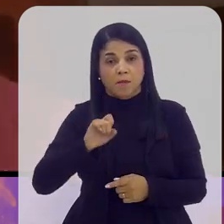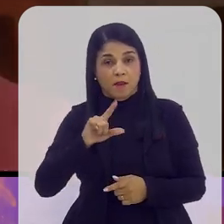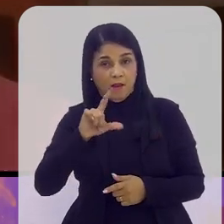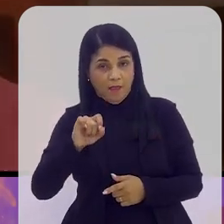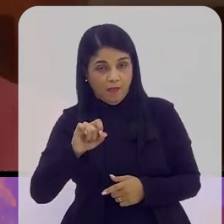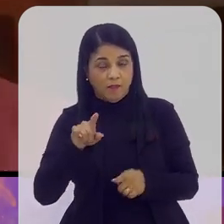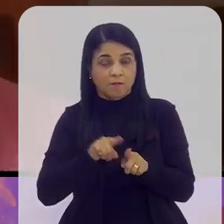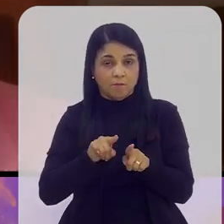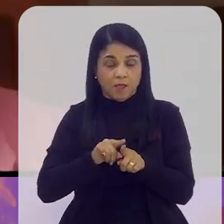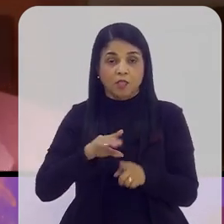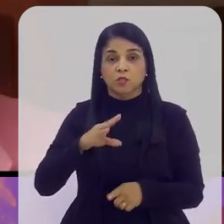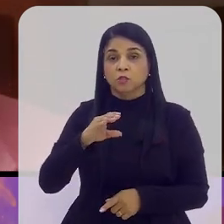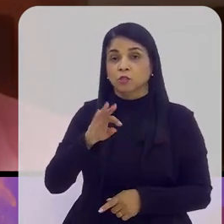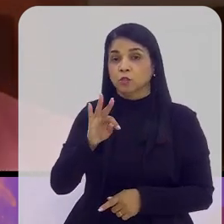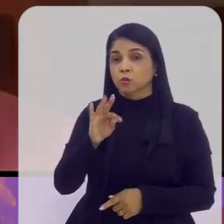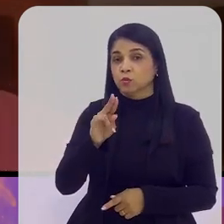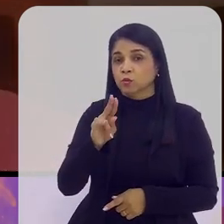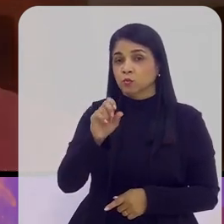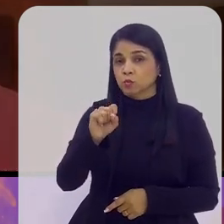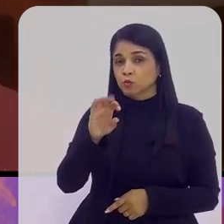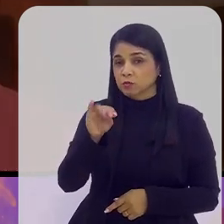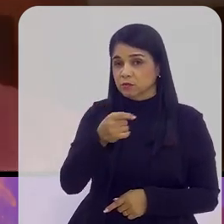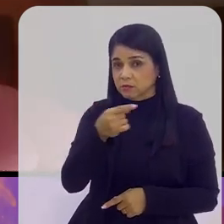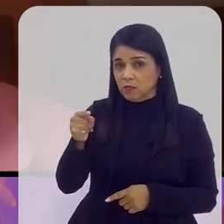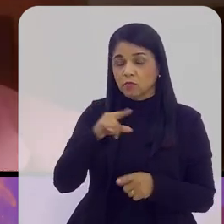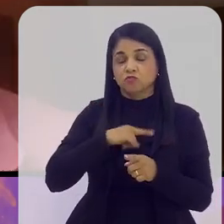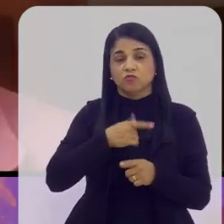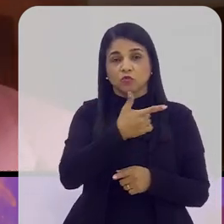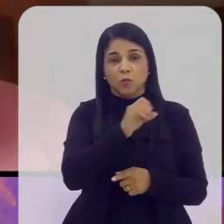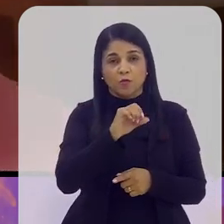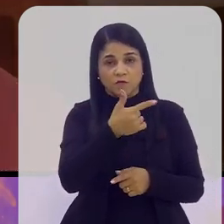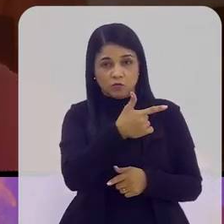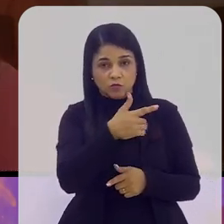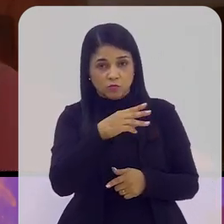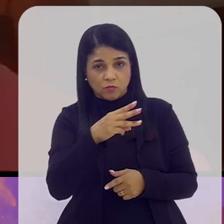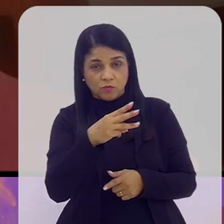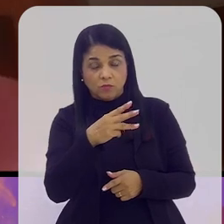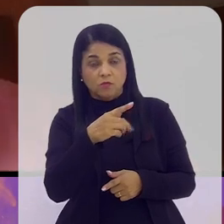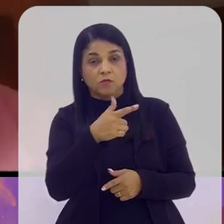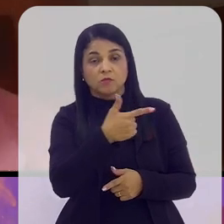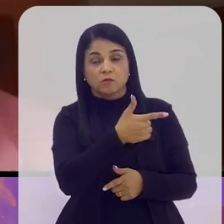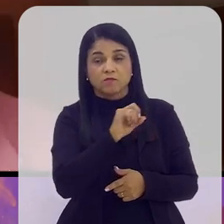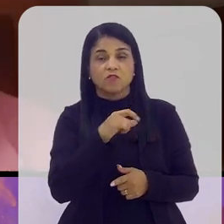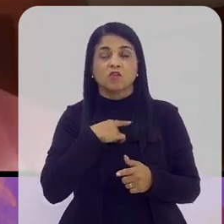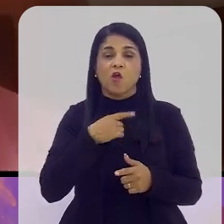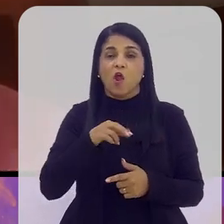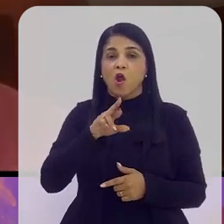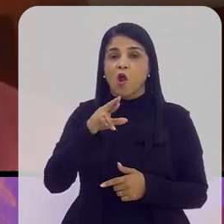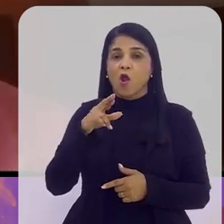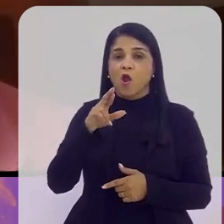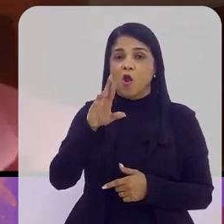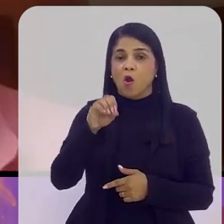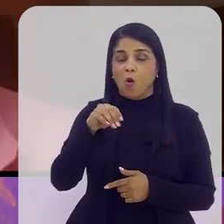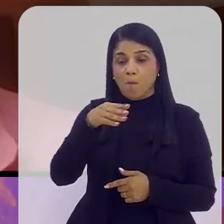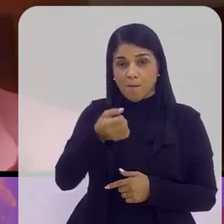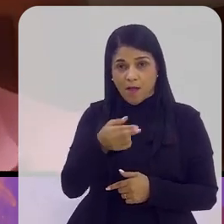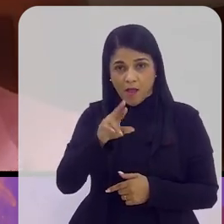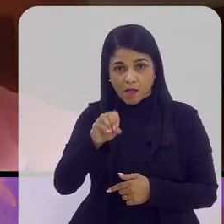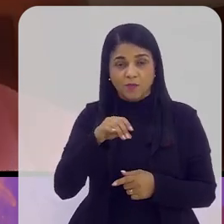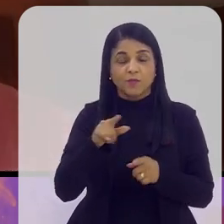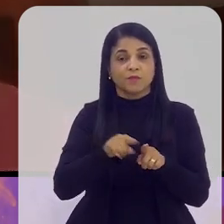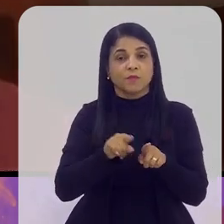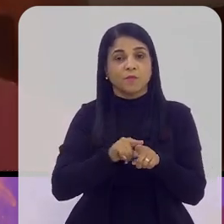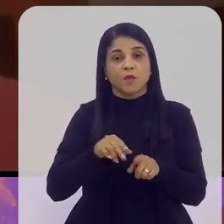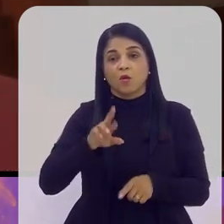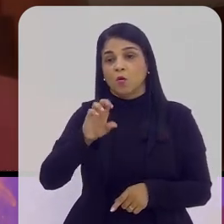Pelé em campo e tinha o Tostão fazendo uma função muito grande, muito boa. O Brasil de 94 tinha o Romário, o de 2002 tinha o Ronaldo. Aí nós tivemos